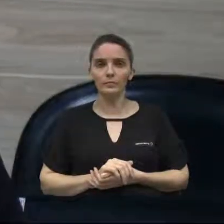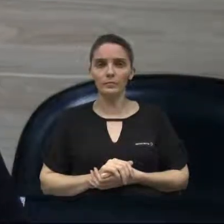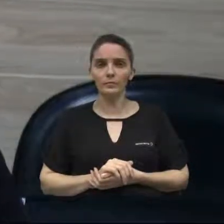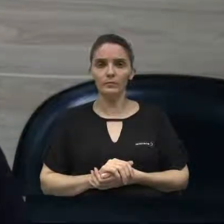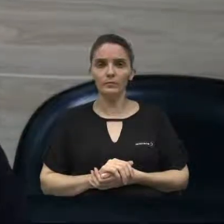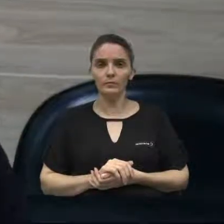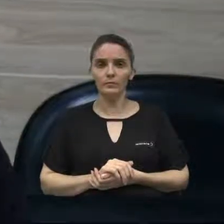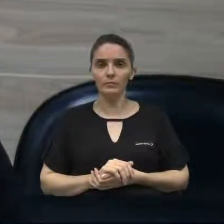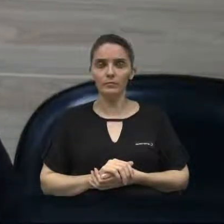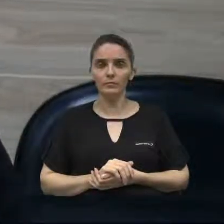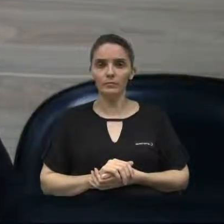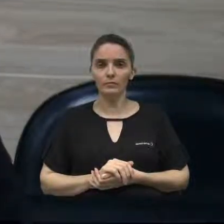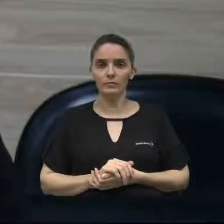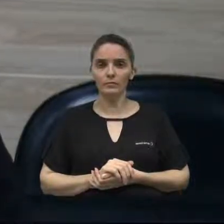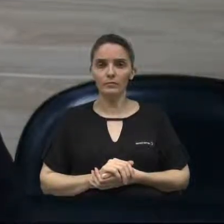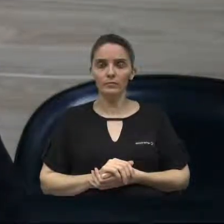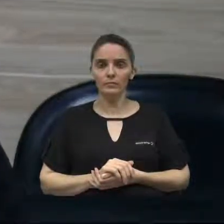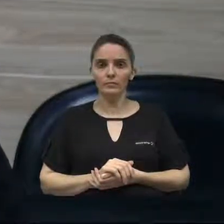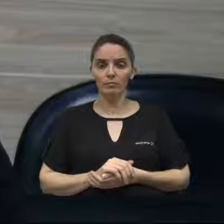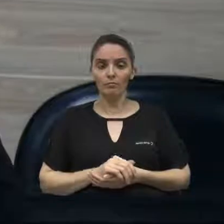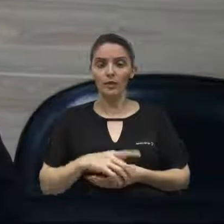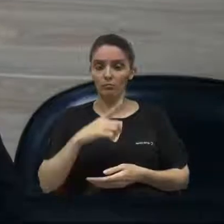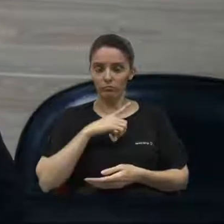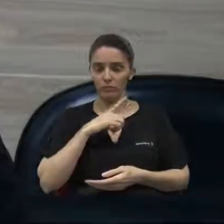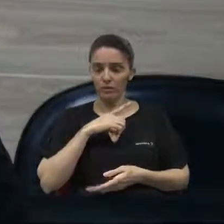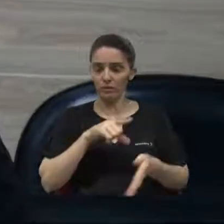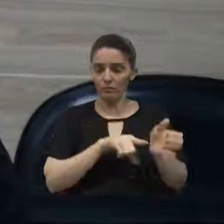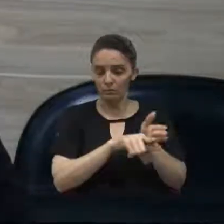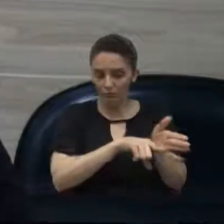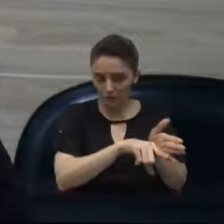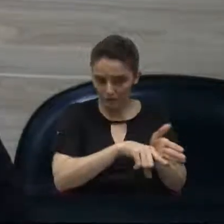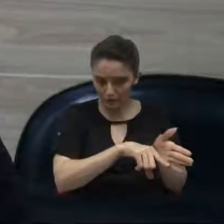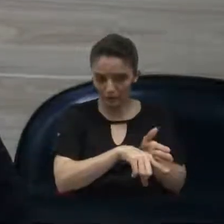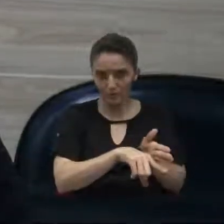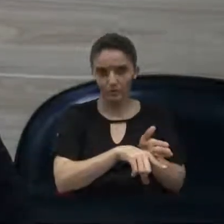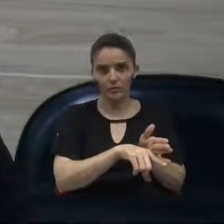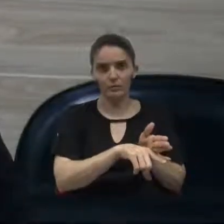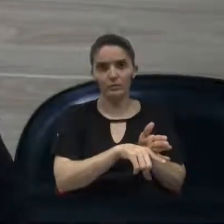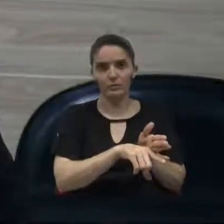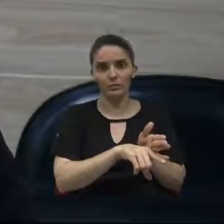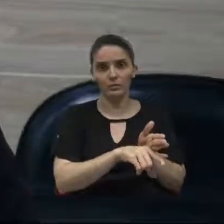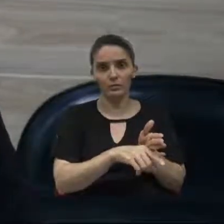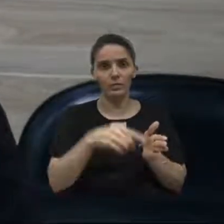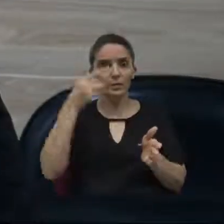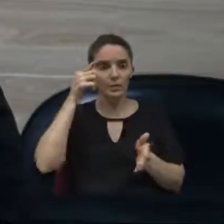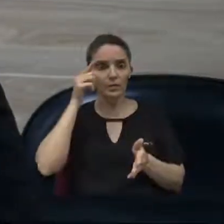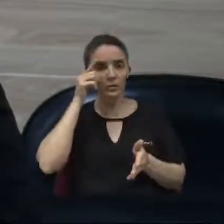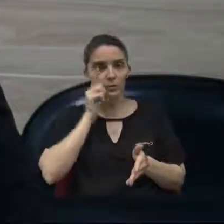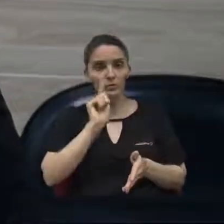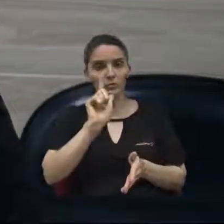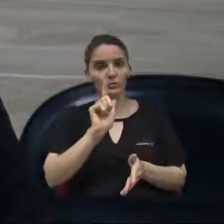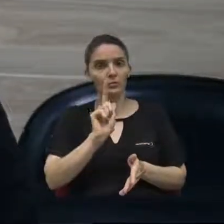essa colocação desse estudo e que pudemos controlar a poliomielite.